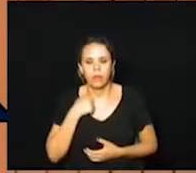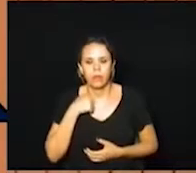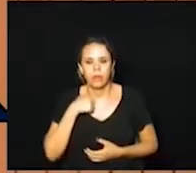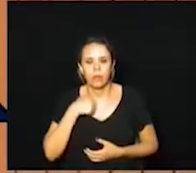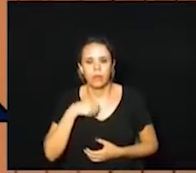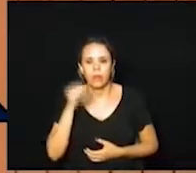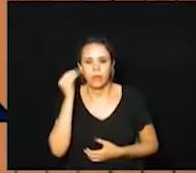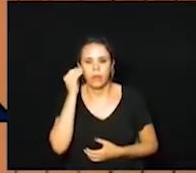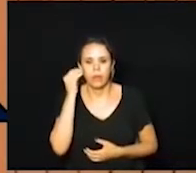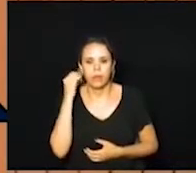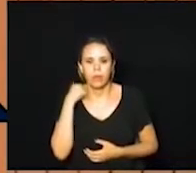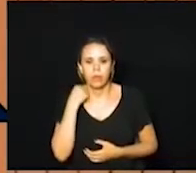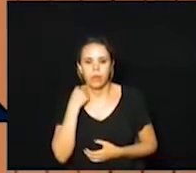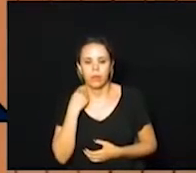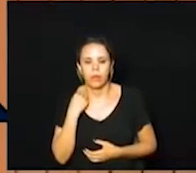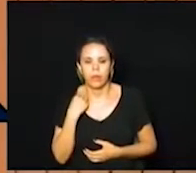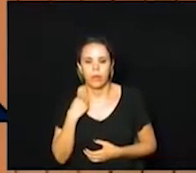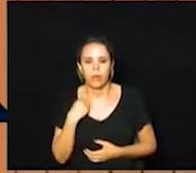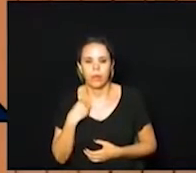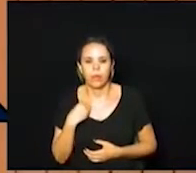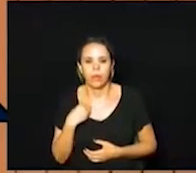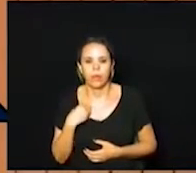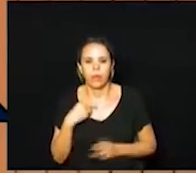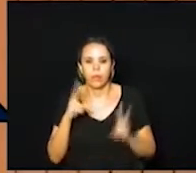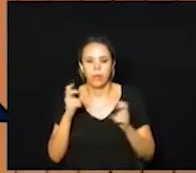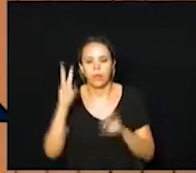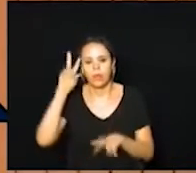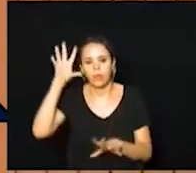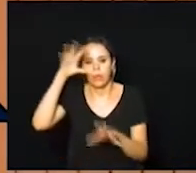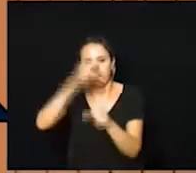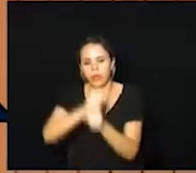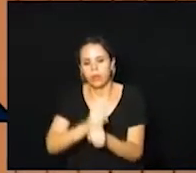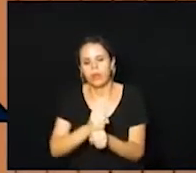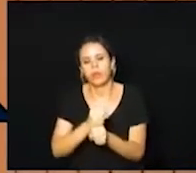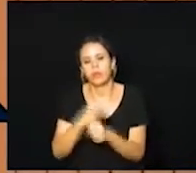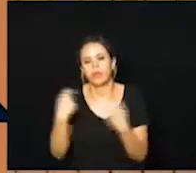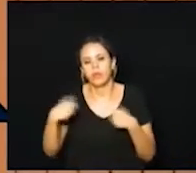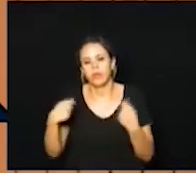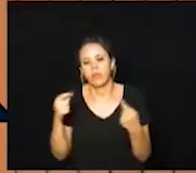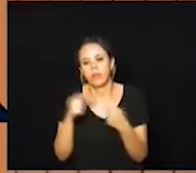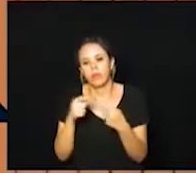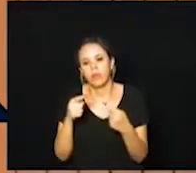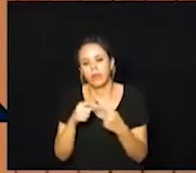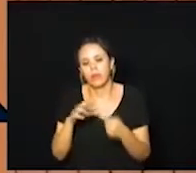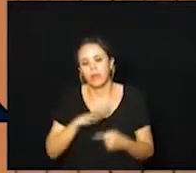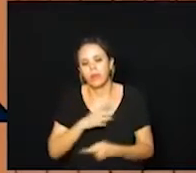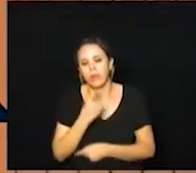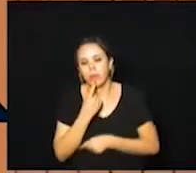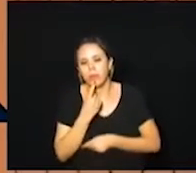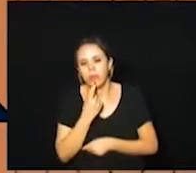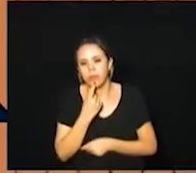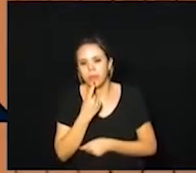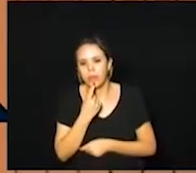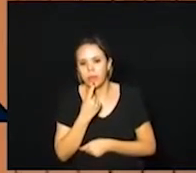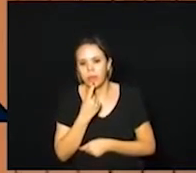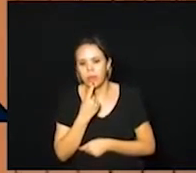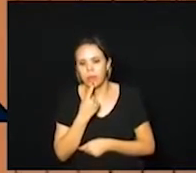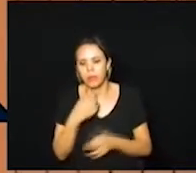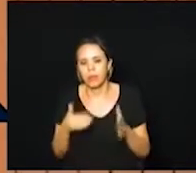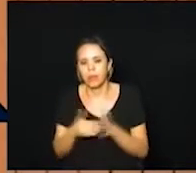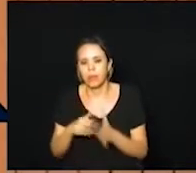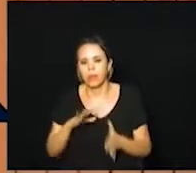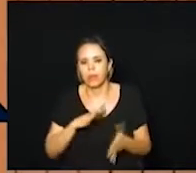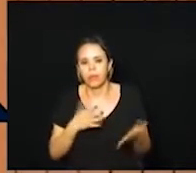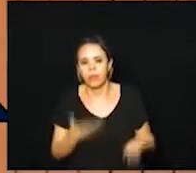sessão da Câmara, o vereador Gustavo Peta subiu na sessão, na tribuna, desculpa, para poder fazer a defesa da vereadora e criticar